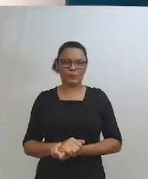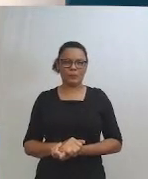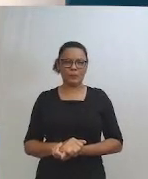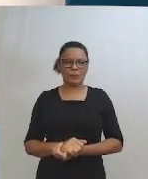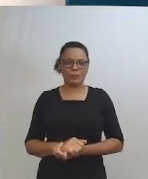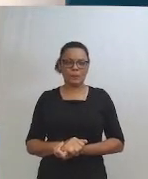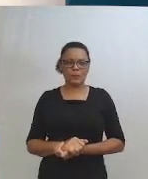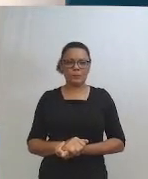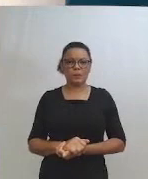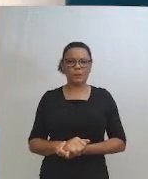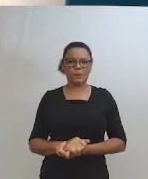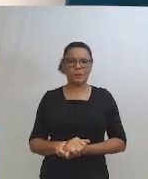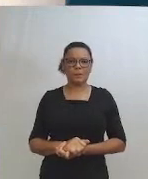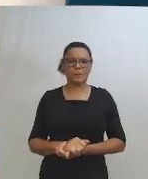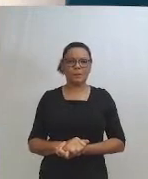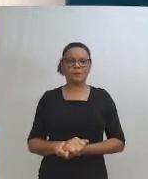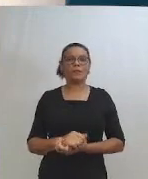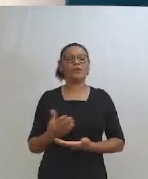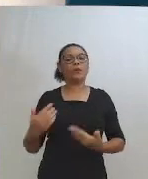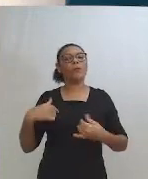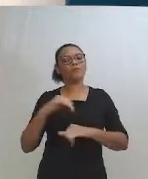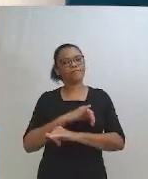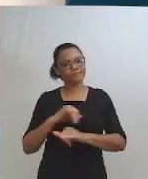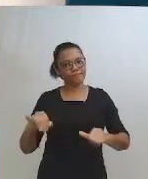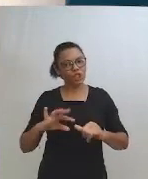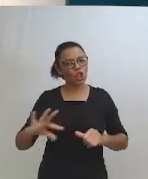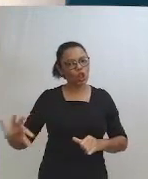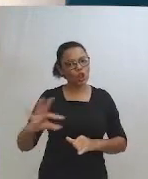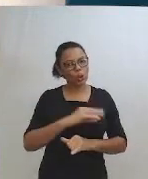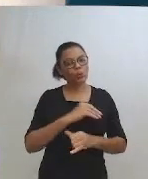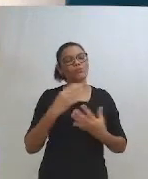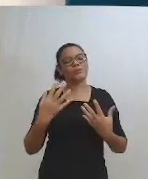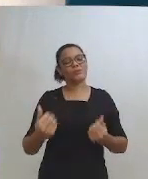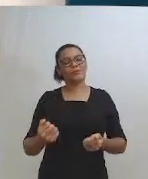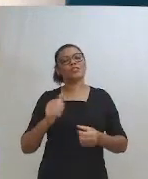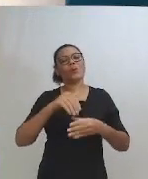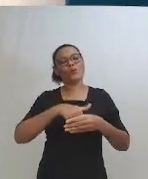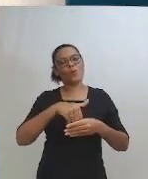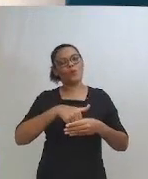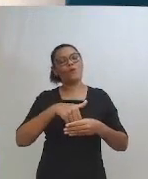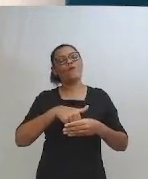Fica assim proclamado o resultado por unanimidade nos termos do voto do ilustre relator.